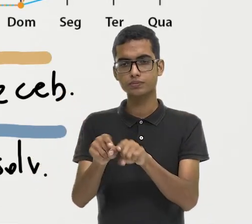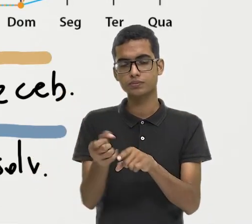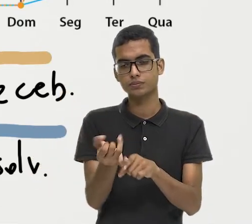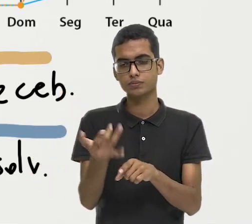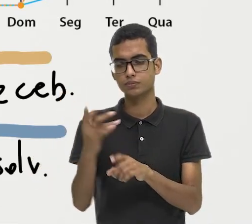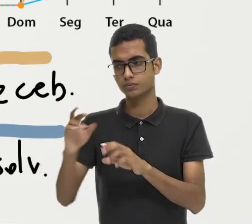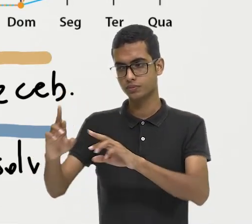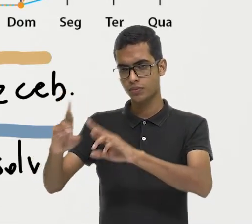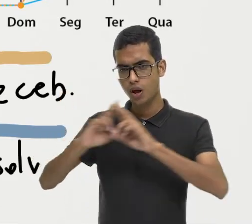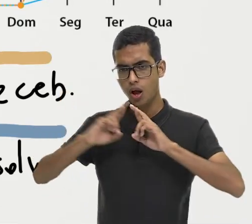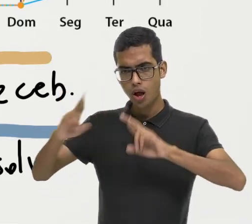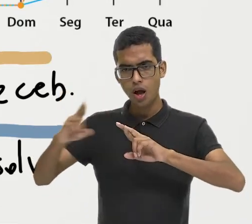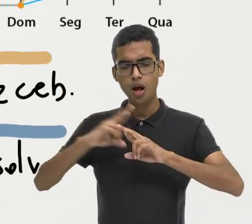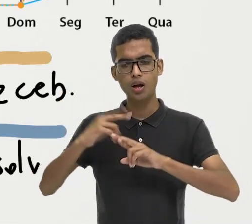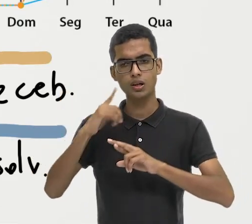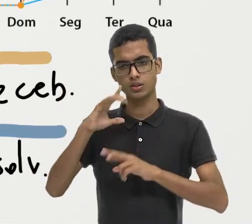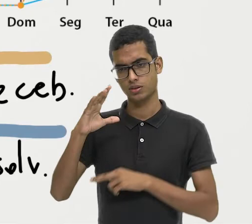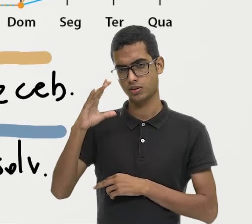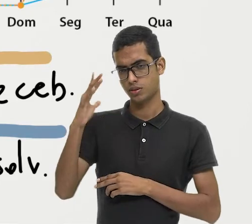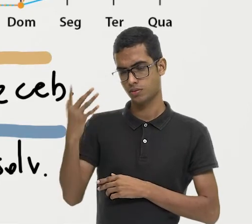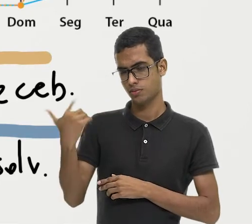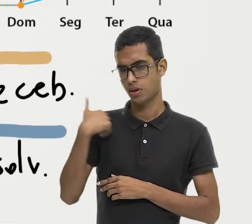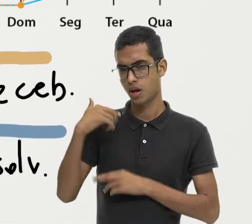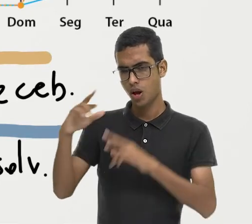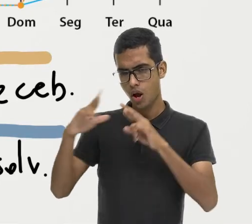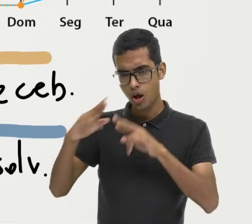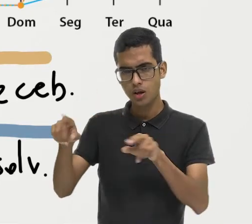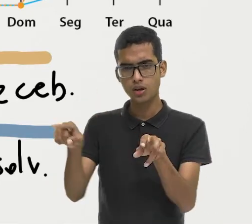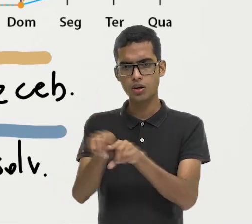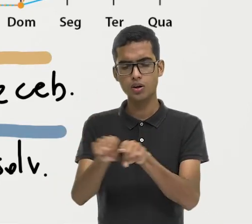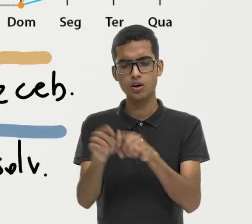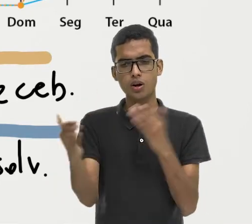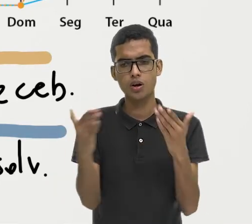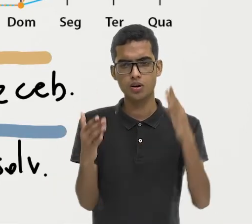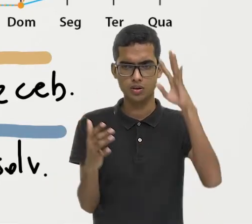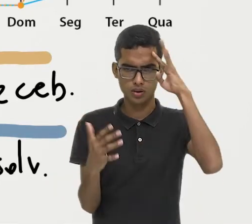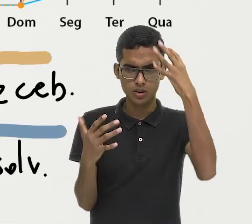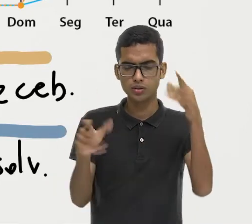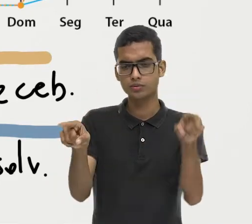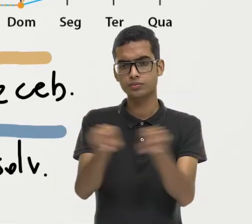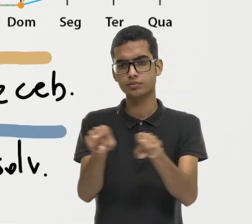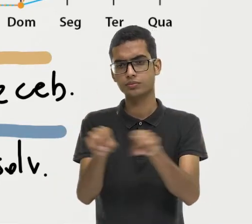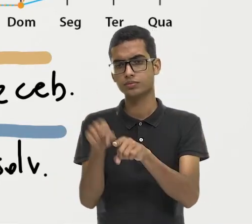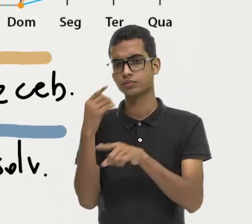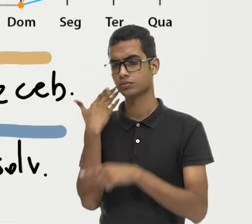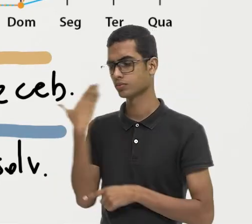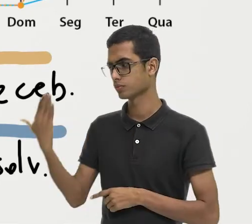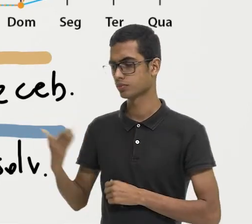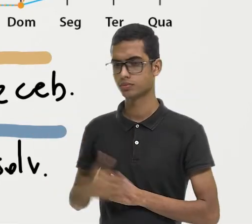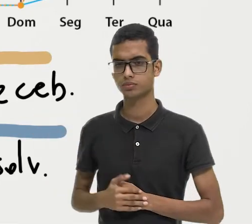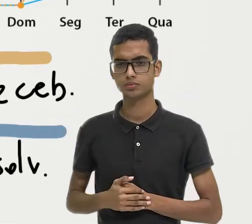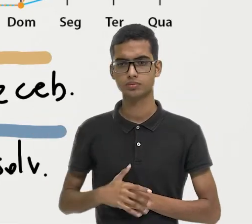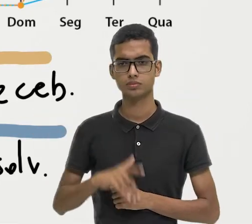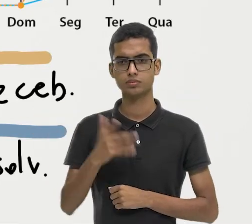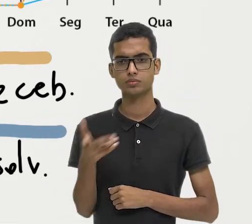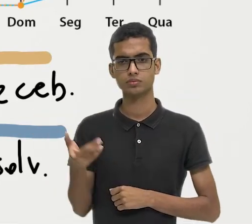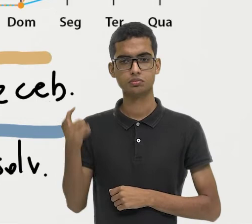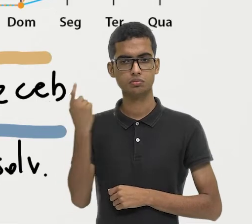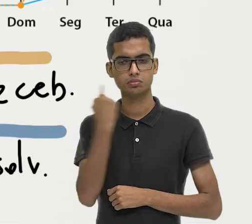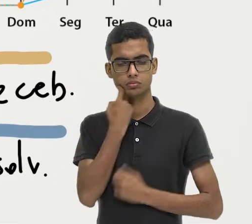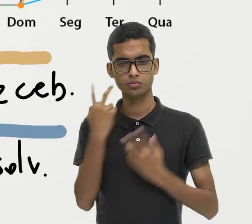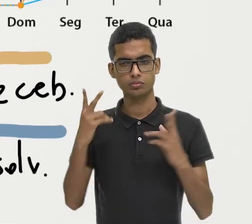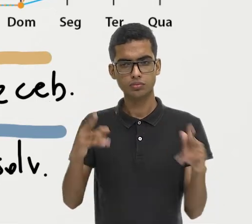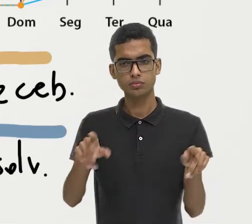que resolvidas. A mesma ideia acontece na sexta, mas no sábado e